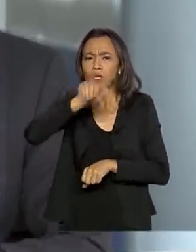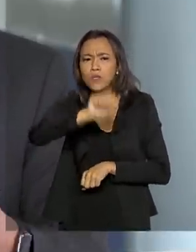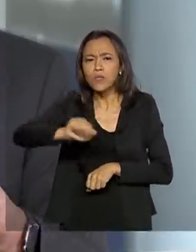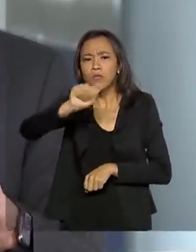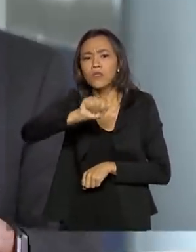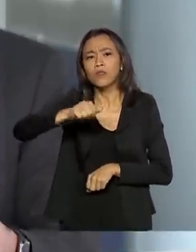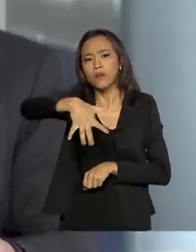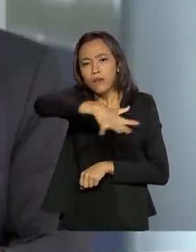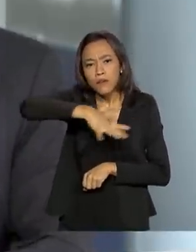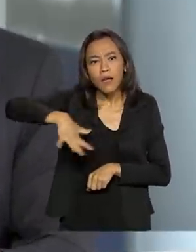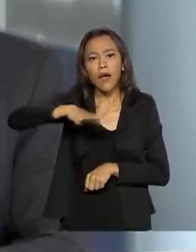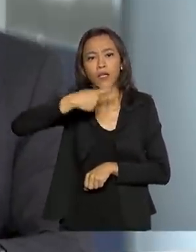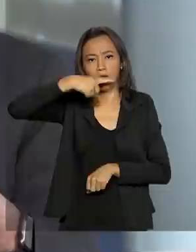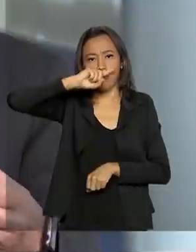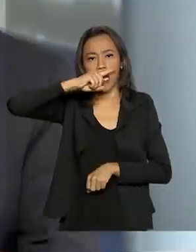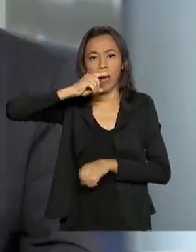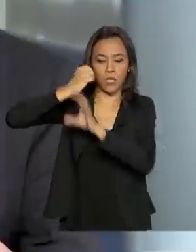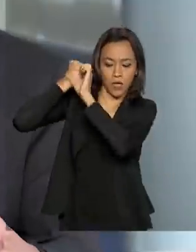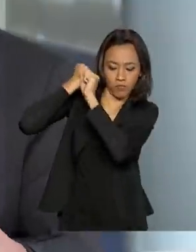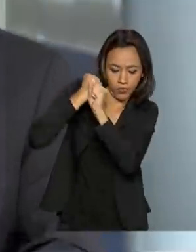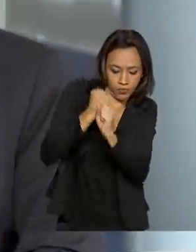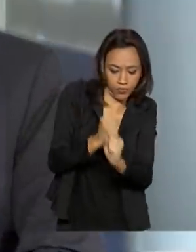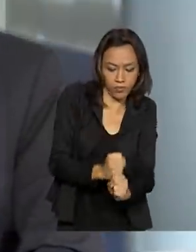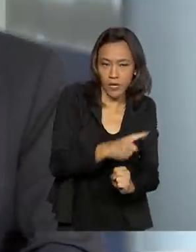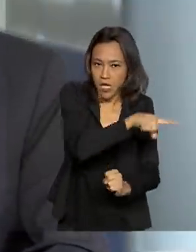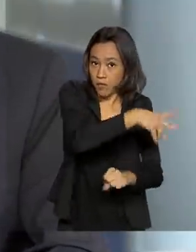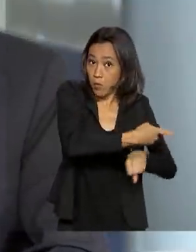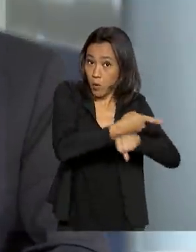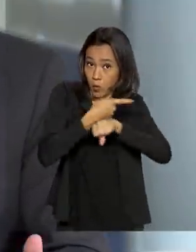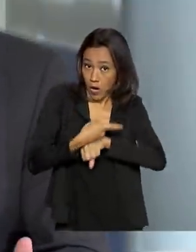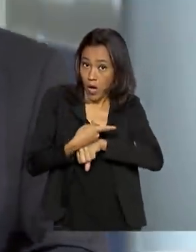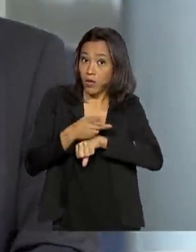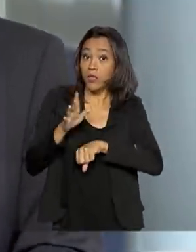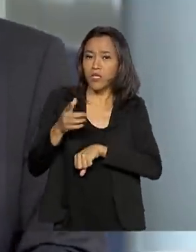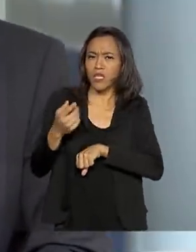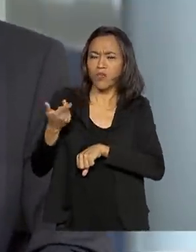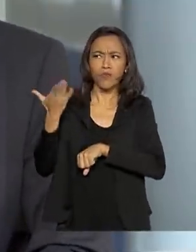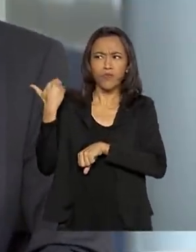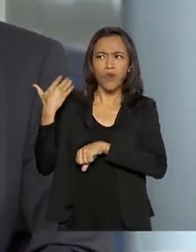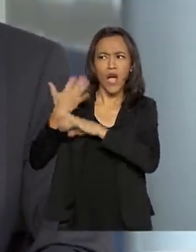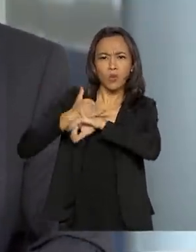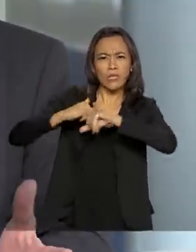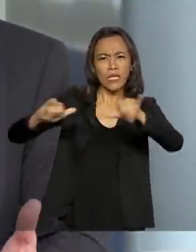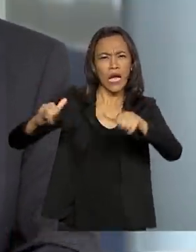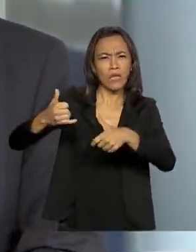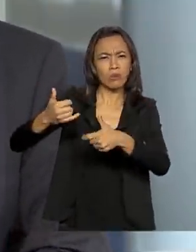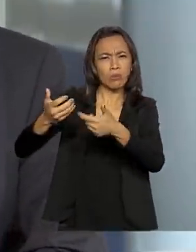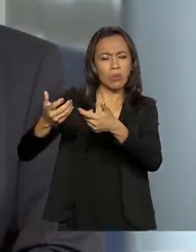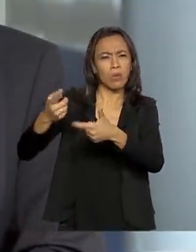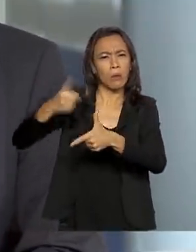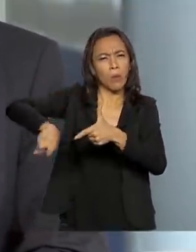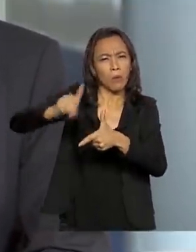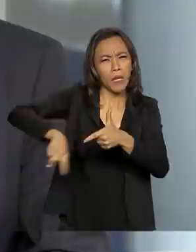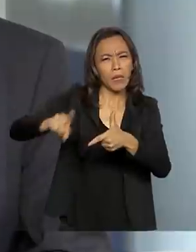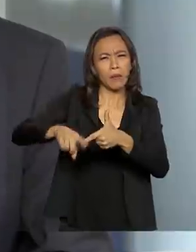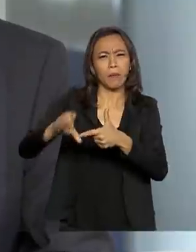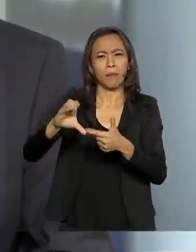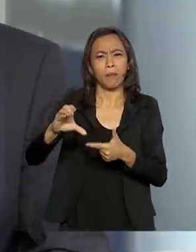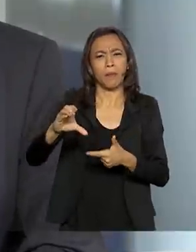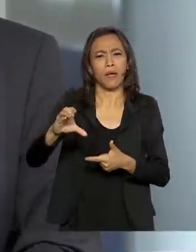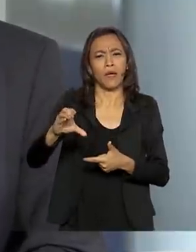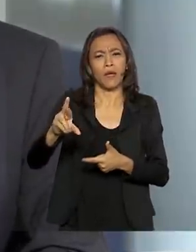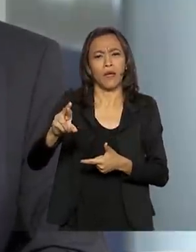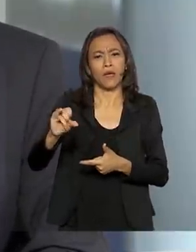que no primeiro momento mesmo, quando foi anunciada essa crise, essa situação, eles doaram mais de